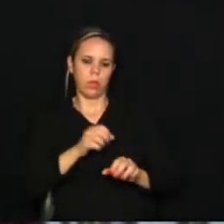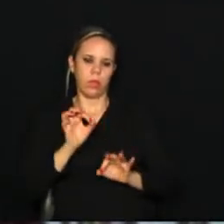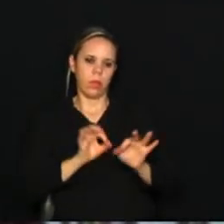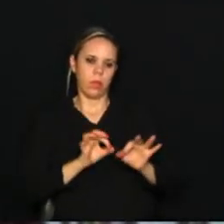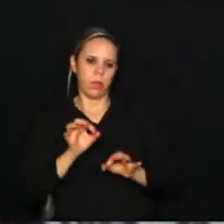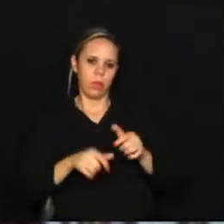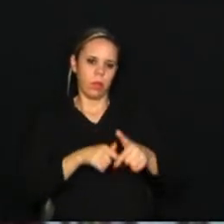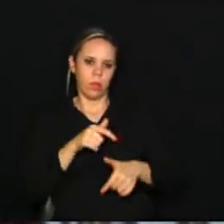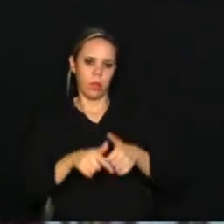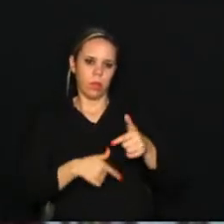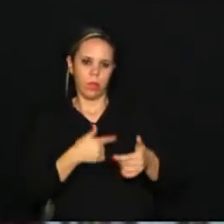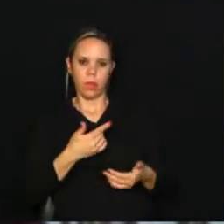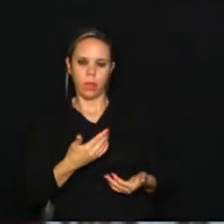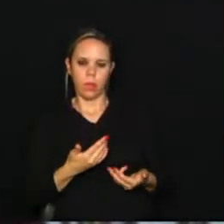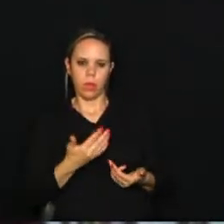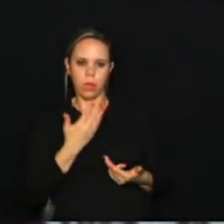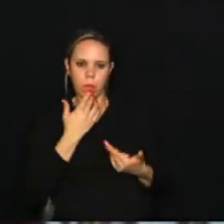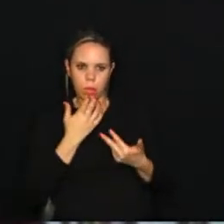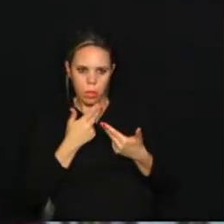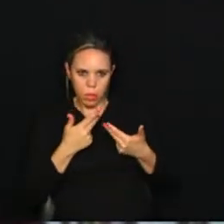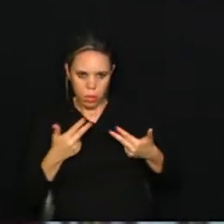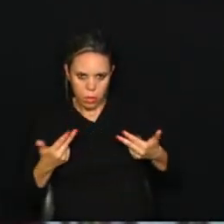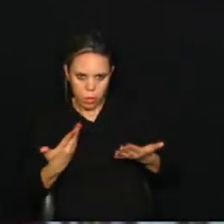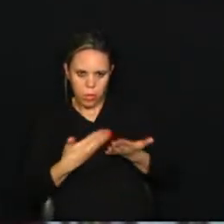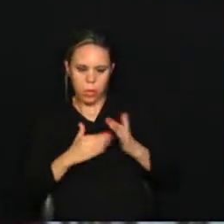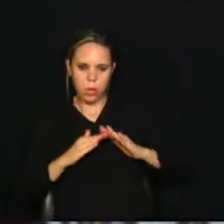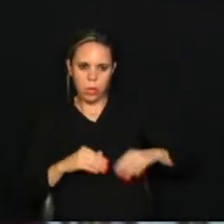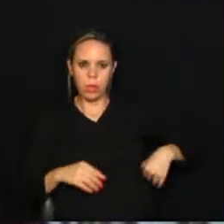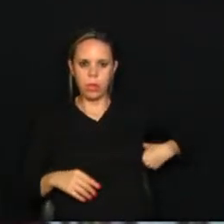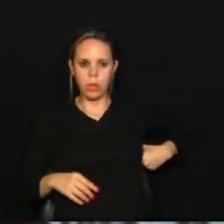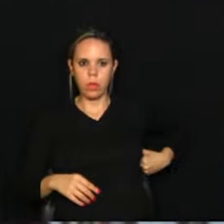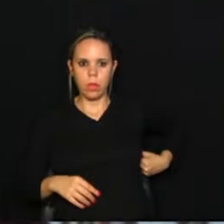produção da alimentação escolar,